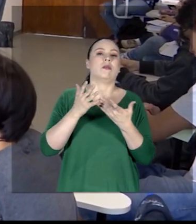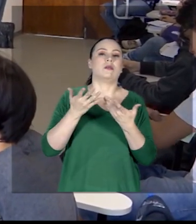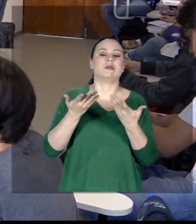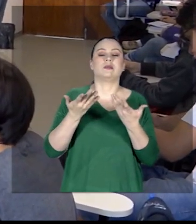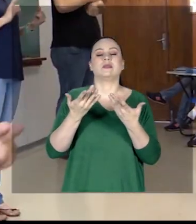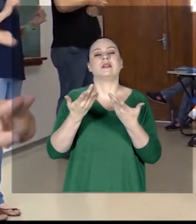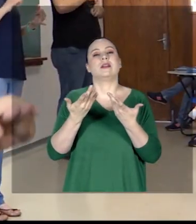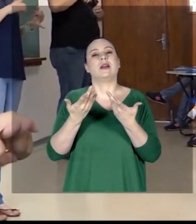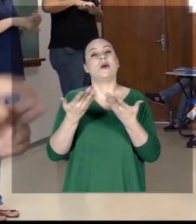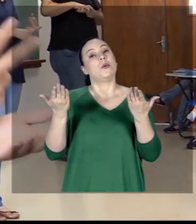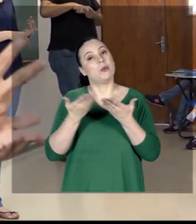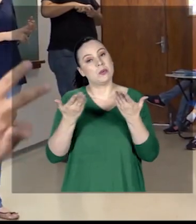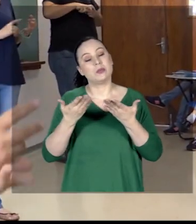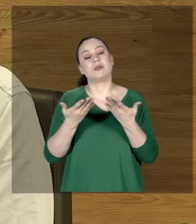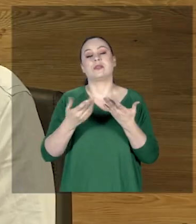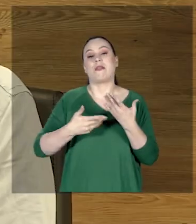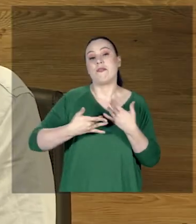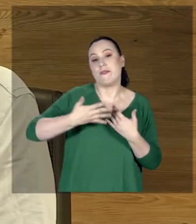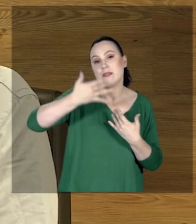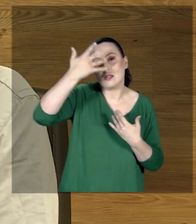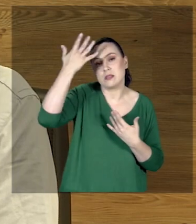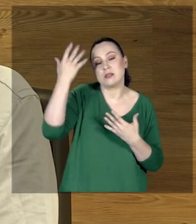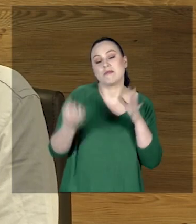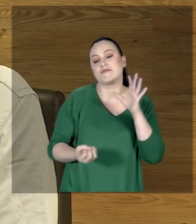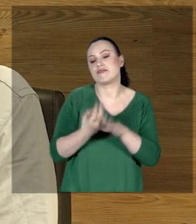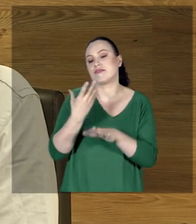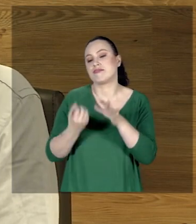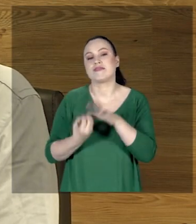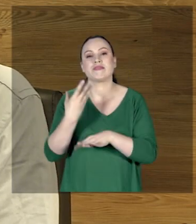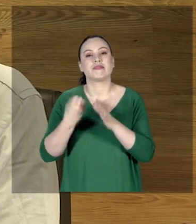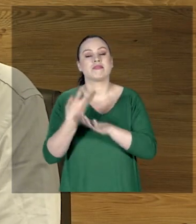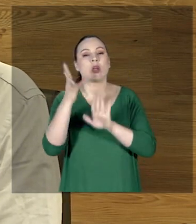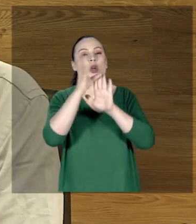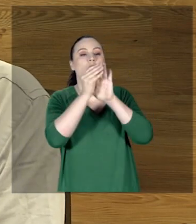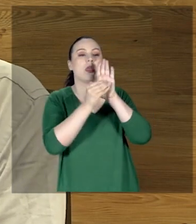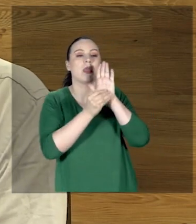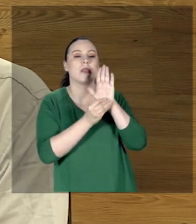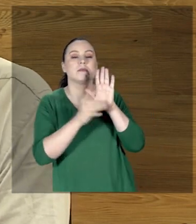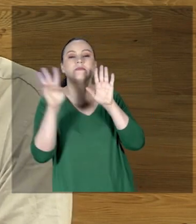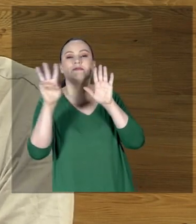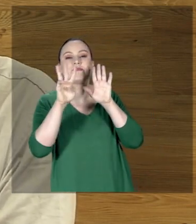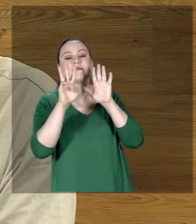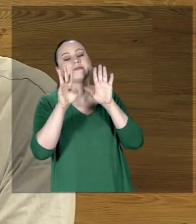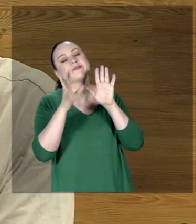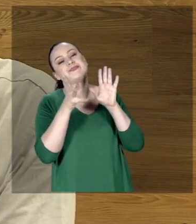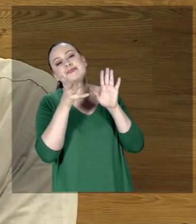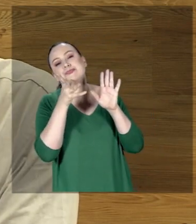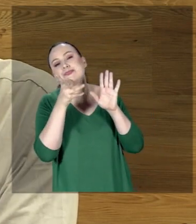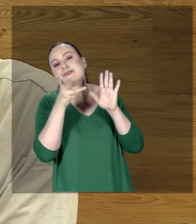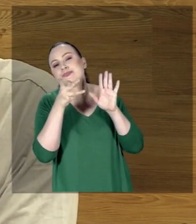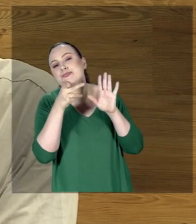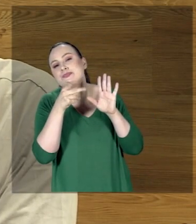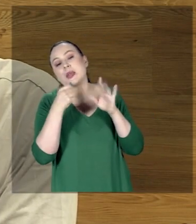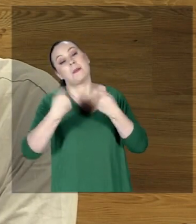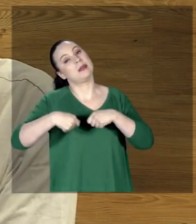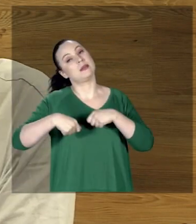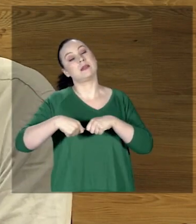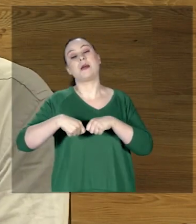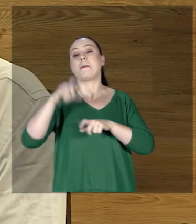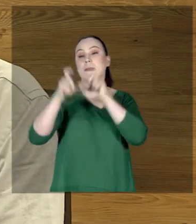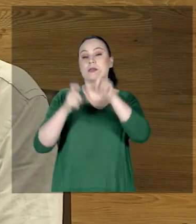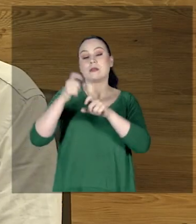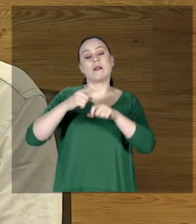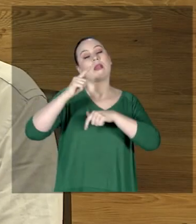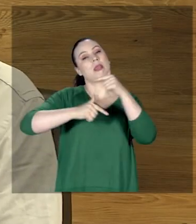Rio Grande do Sul, poder utilizar. Do jeito que está hoje, a velocidade de produção do conteúdo que está ali dentro do software